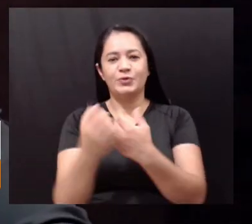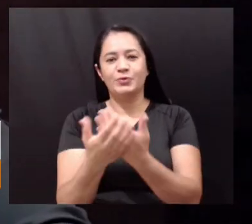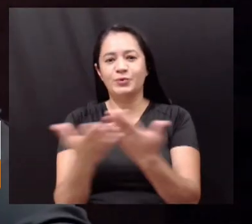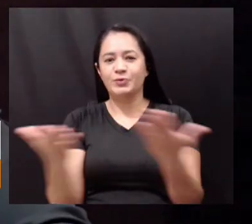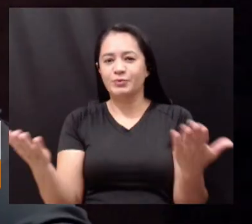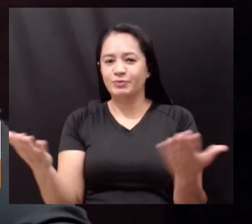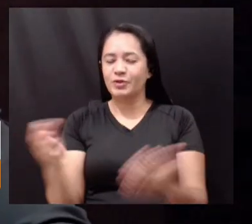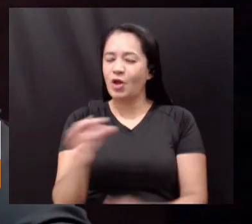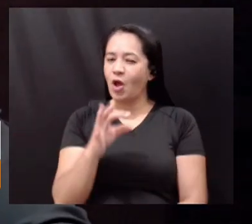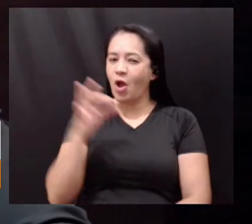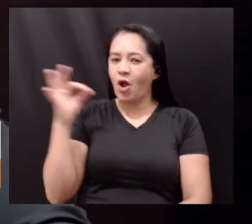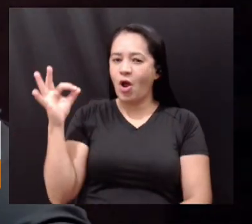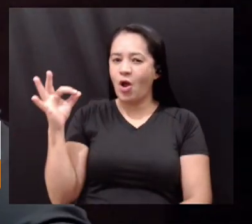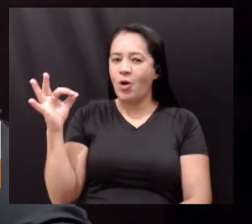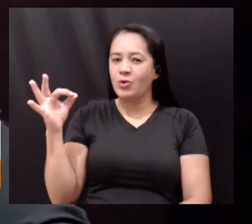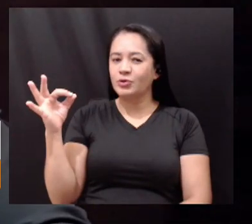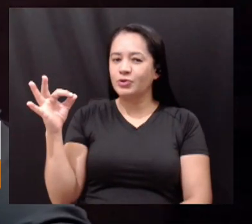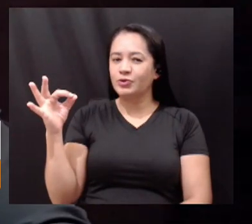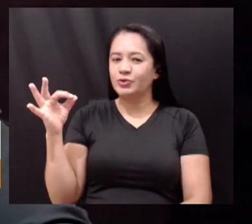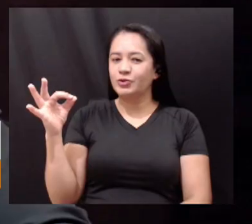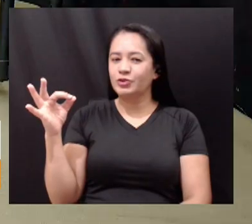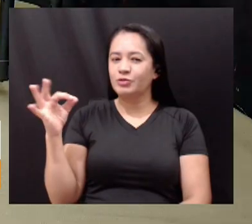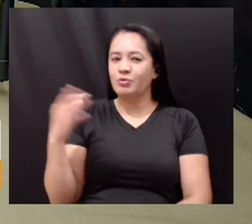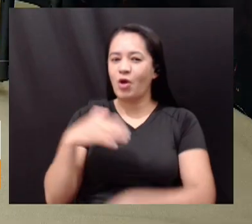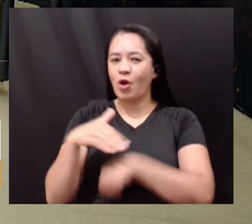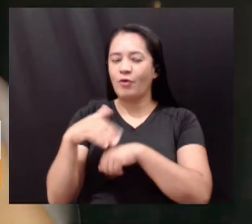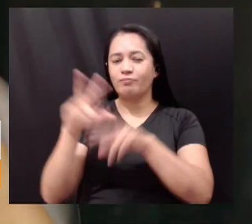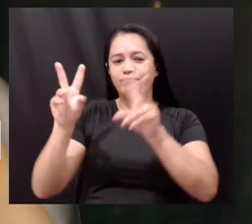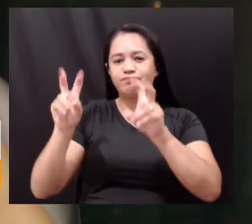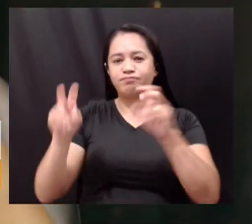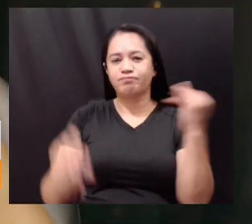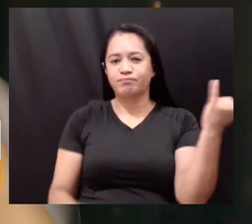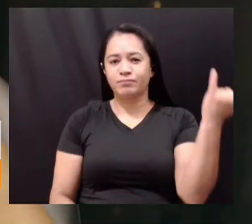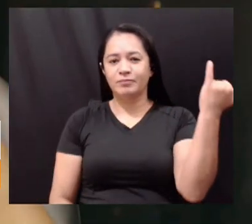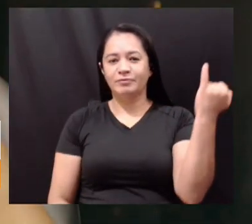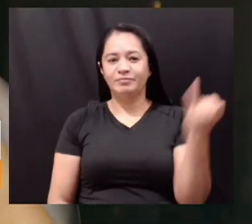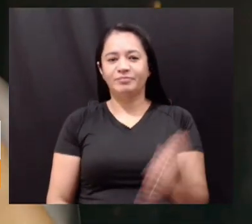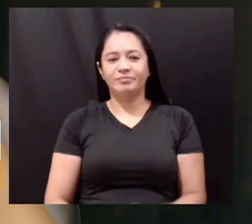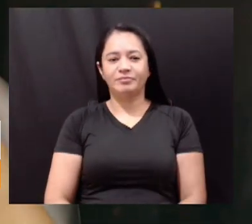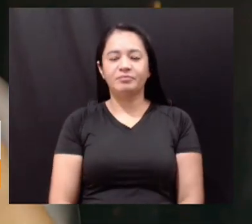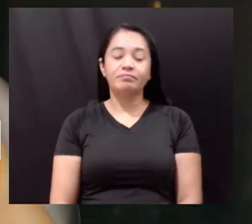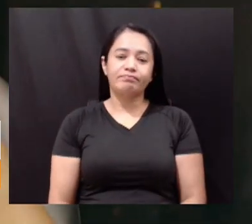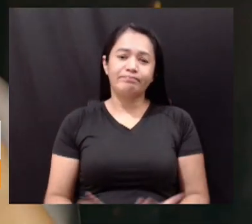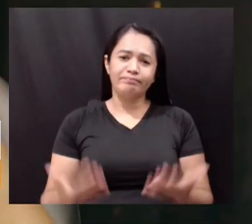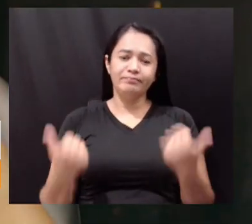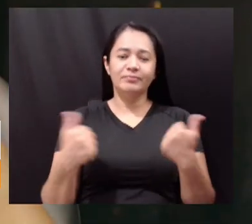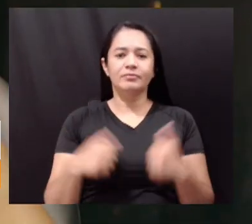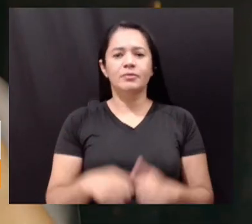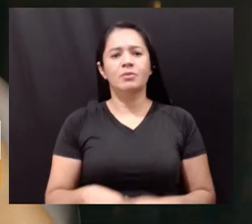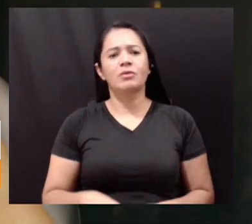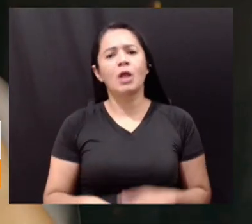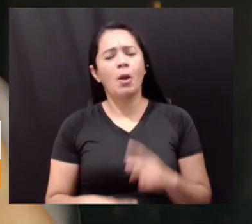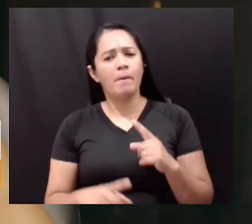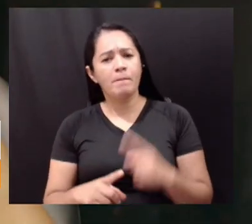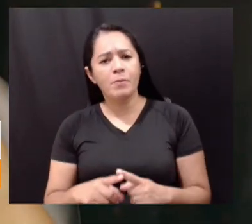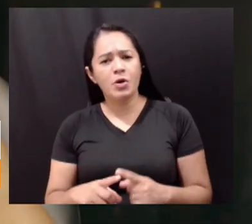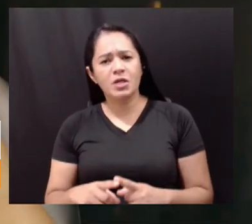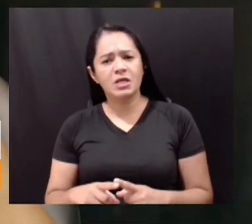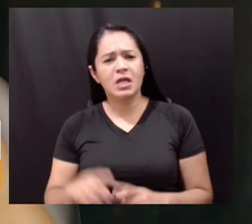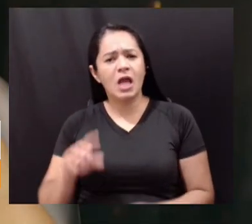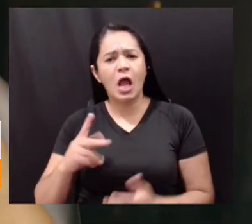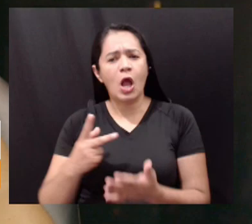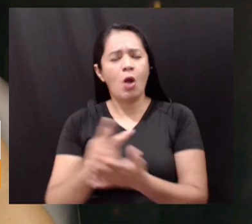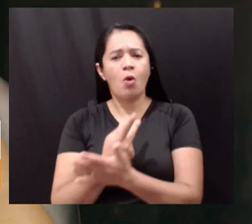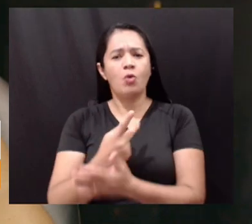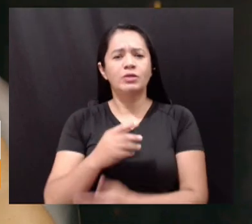falar de um assunto tão importante e tão em voga hoje em dia. É verdade. Vamos lá então. Por que a adolescência acontece? Como é que eu faço para